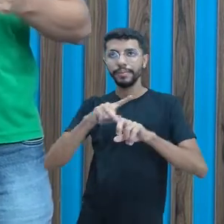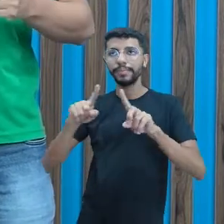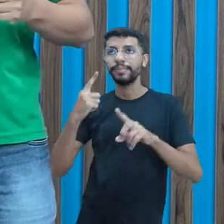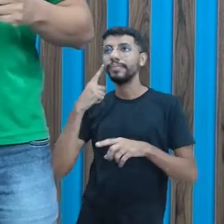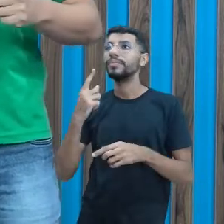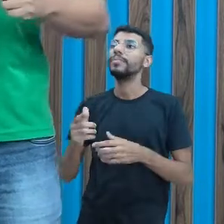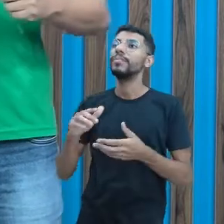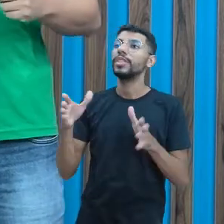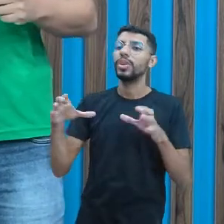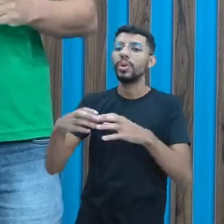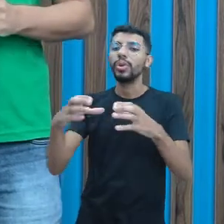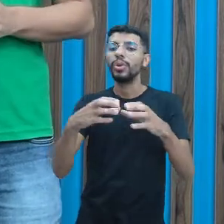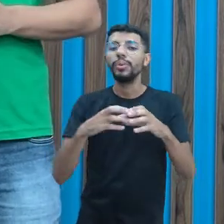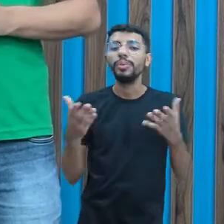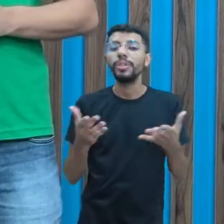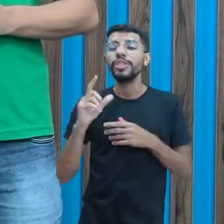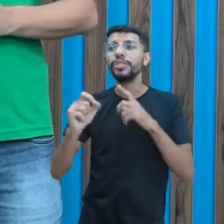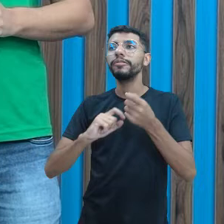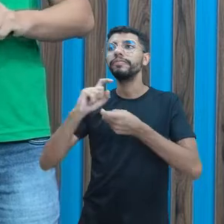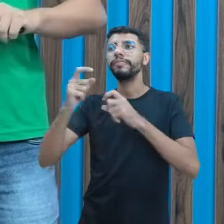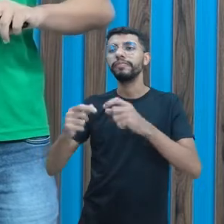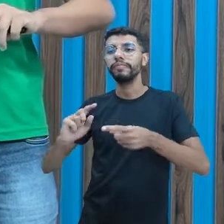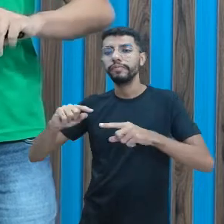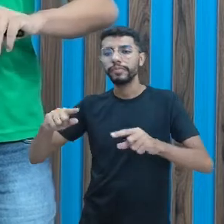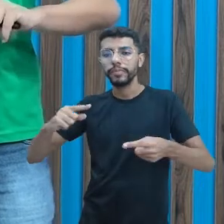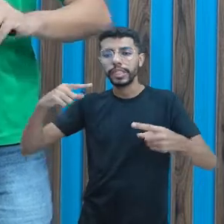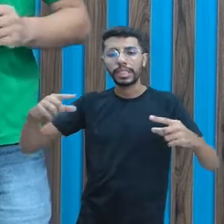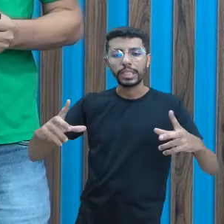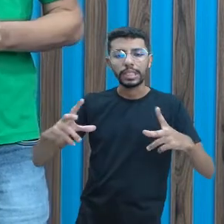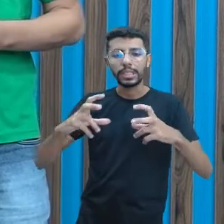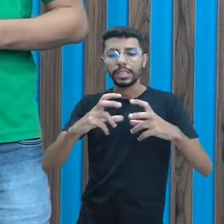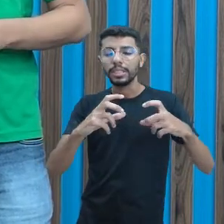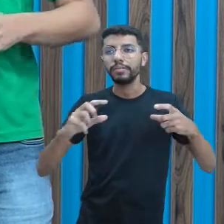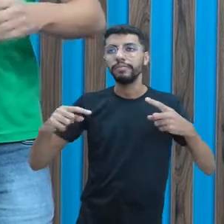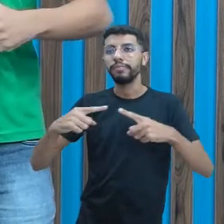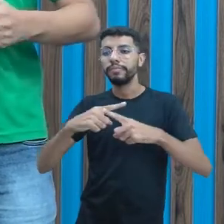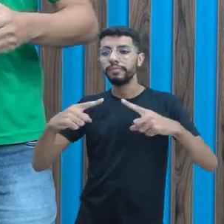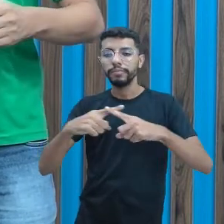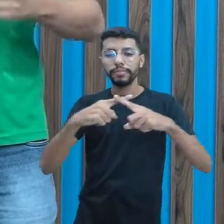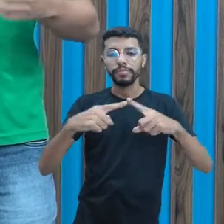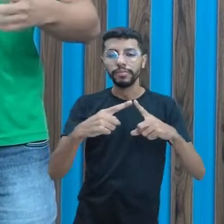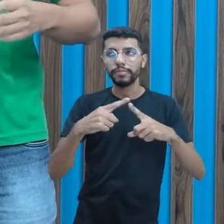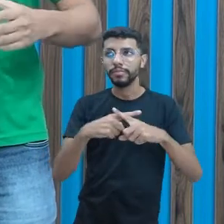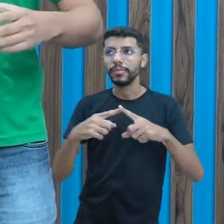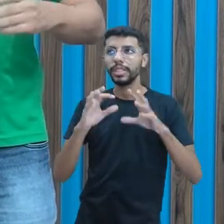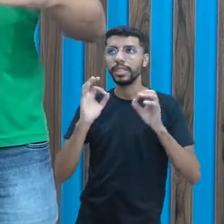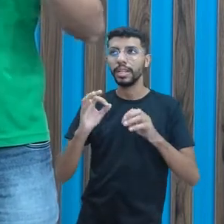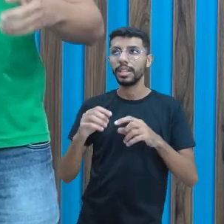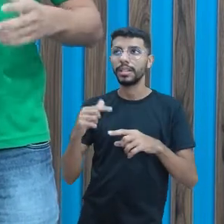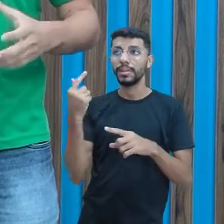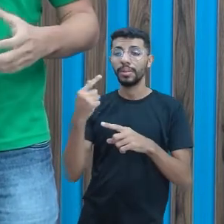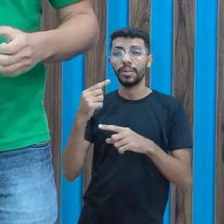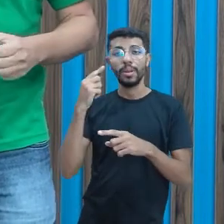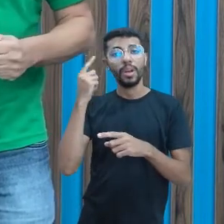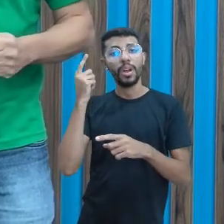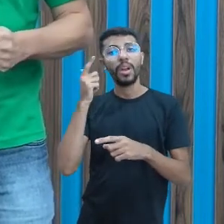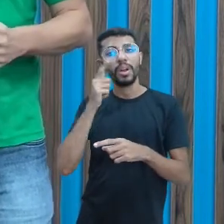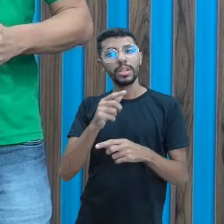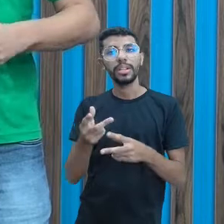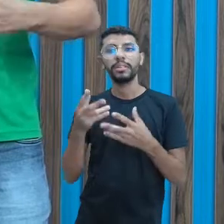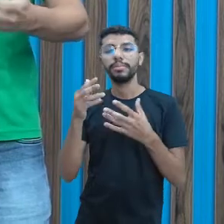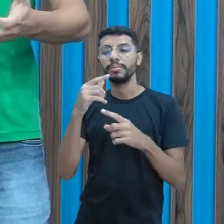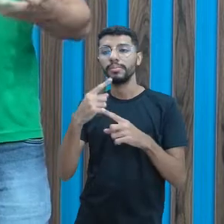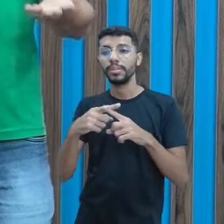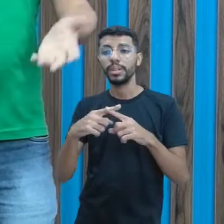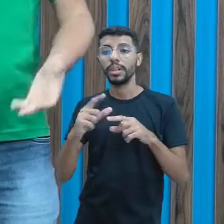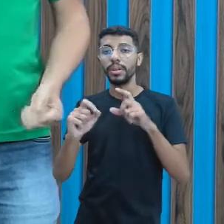o que, de certo modo, para a ditadura foi interessante, porque eles não tiveram que enfrentar um MDB fortalecido, né?